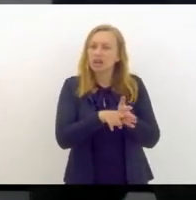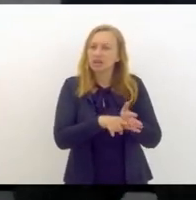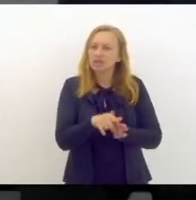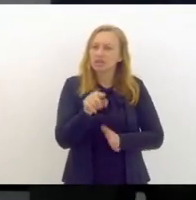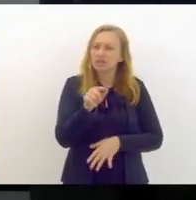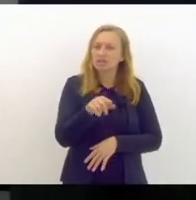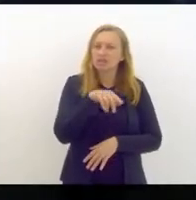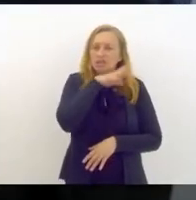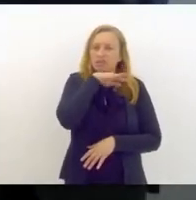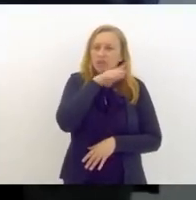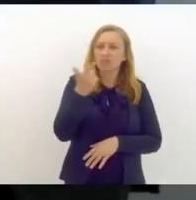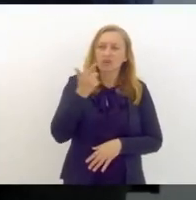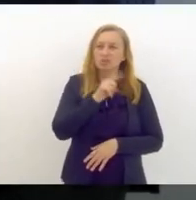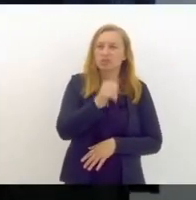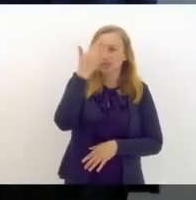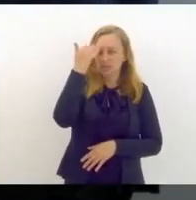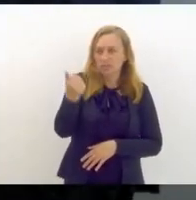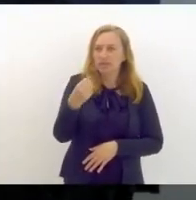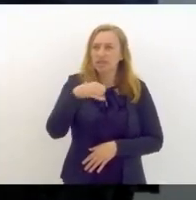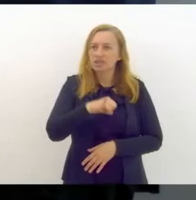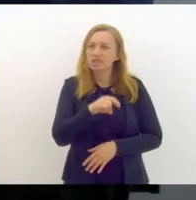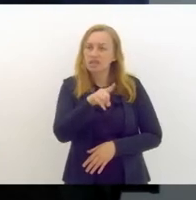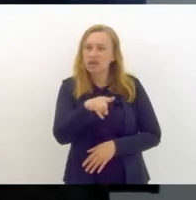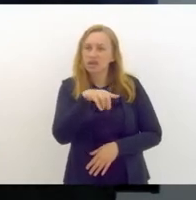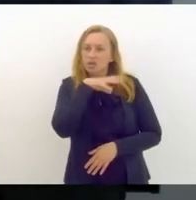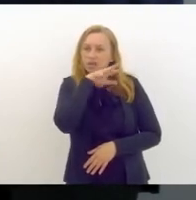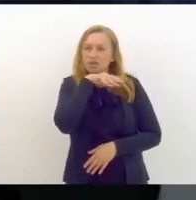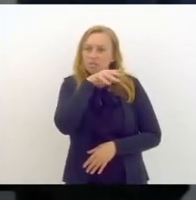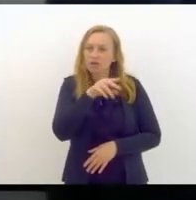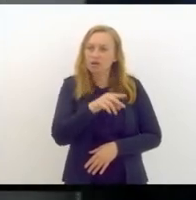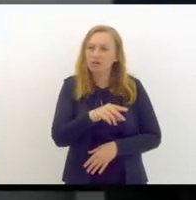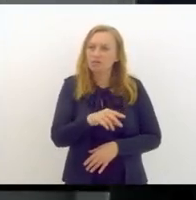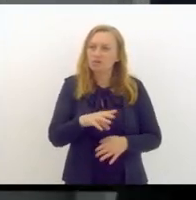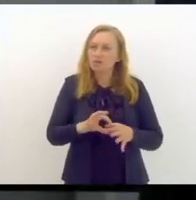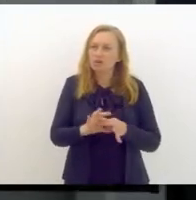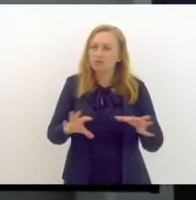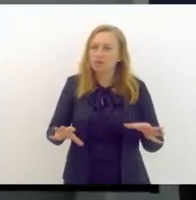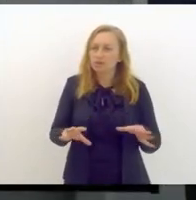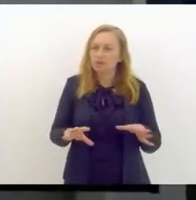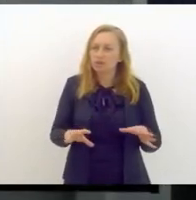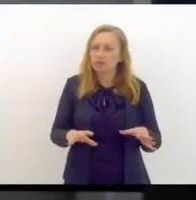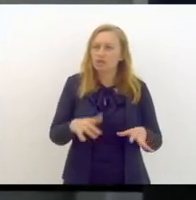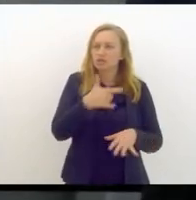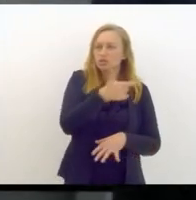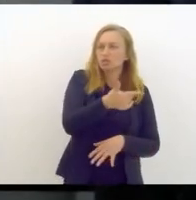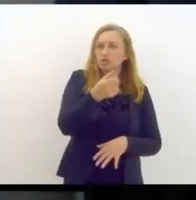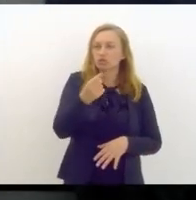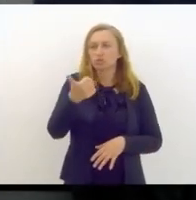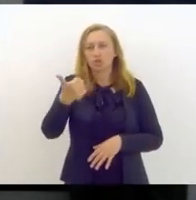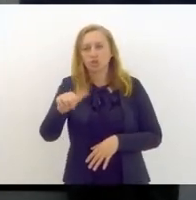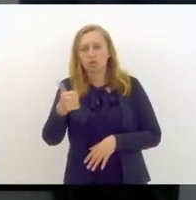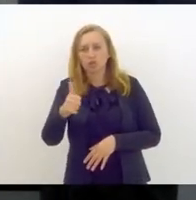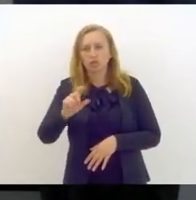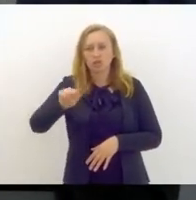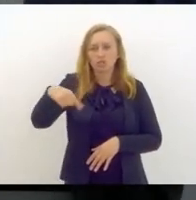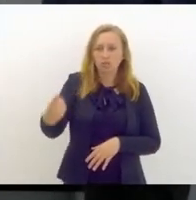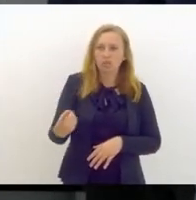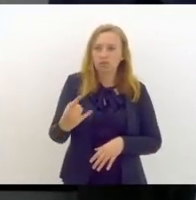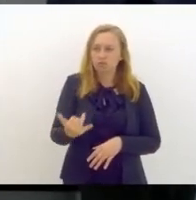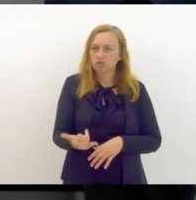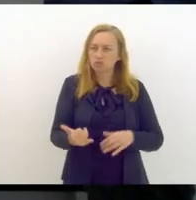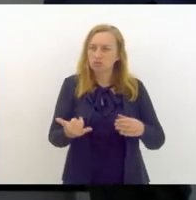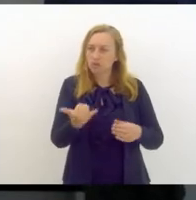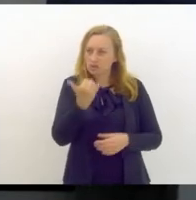a gente vai conseguir saber se ele é um bicho que foi solto por meio de ação de repovoamento em 2011, pós-acidente, o que